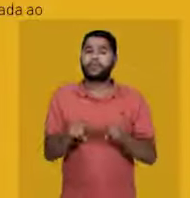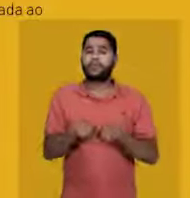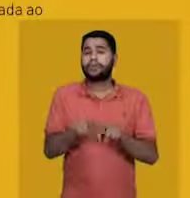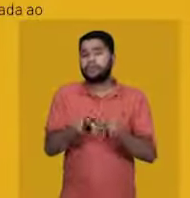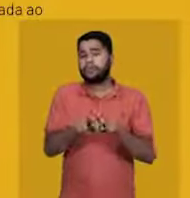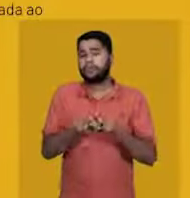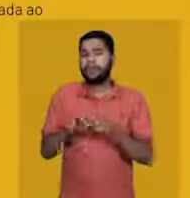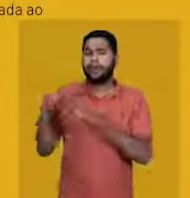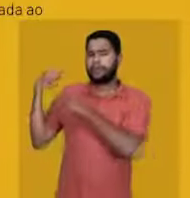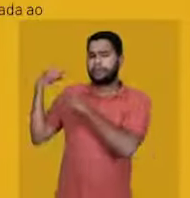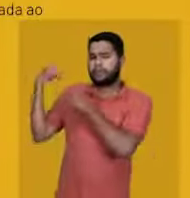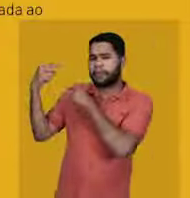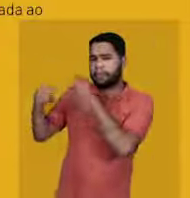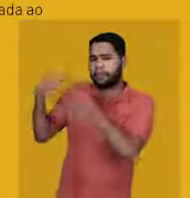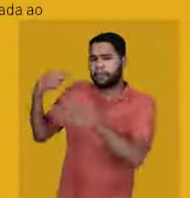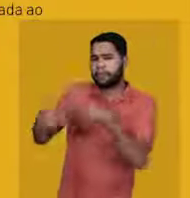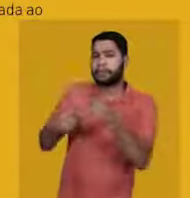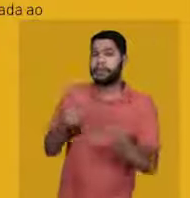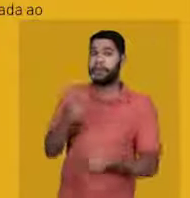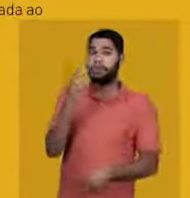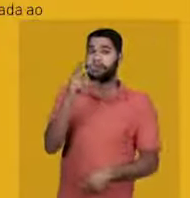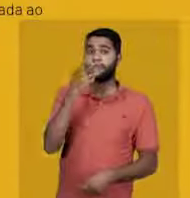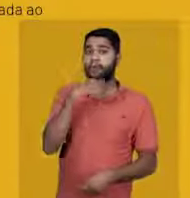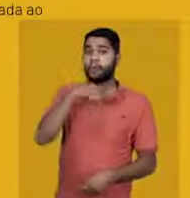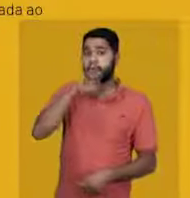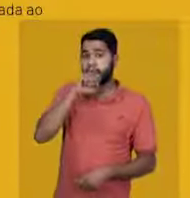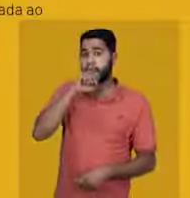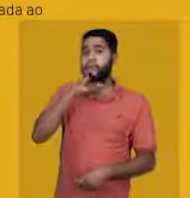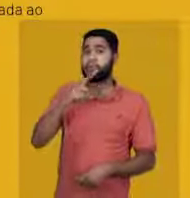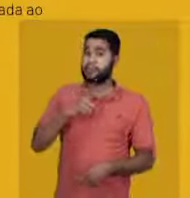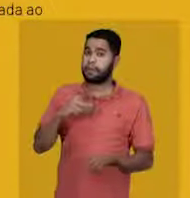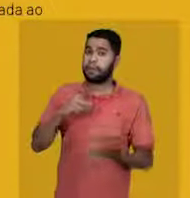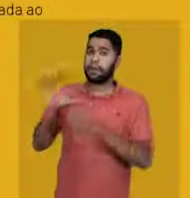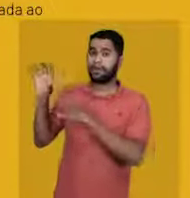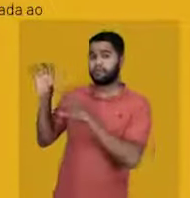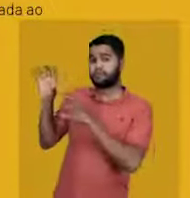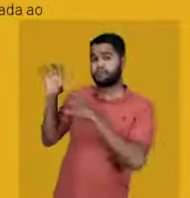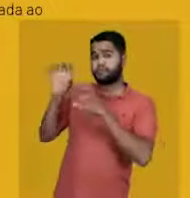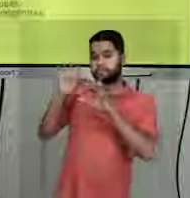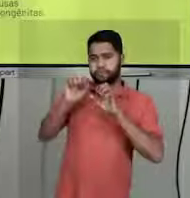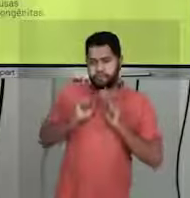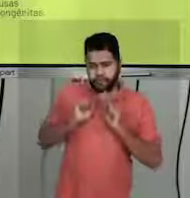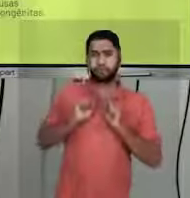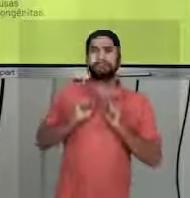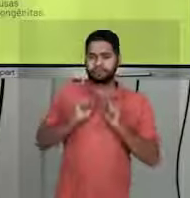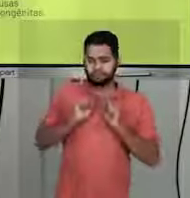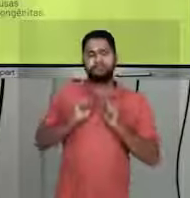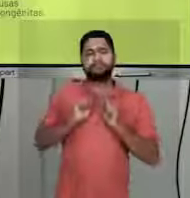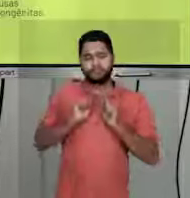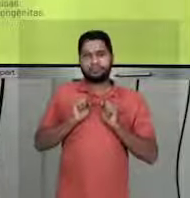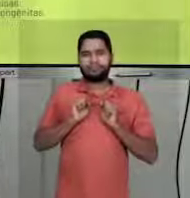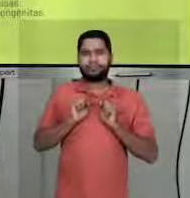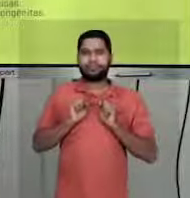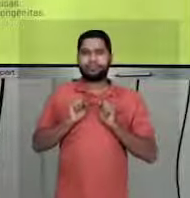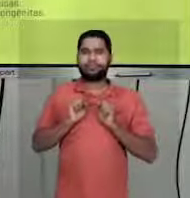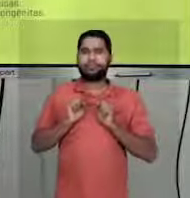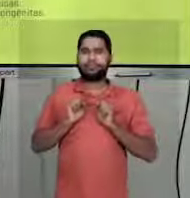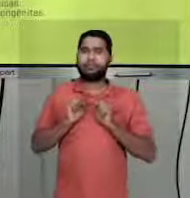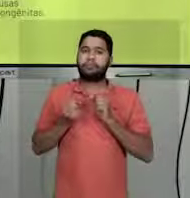causas hereditárias, quer dizer, se seu pai tem, né, pode ser que no seu gene tenha um gene